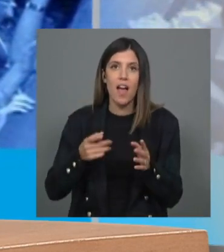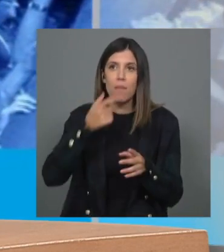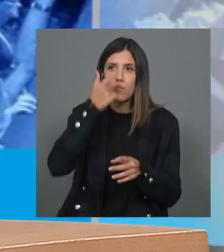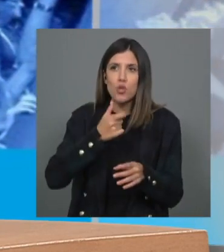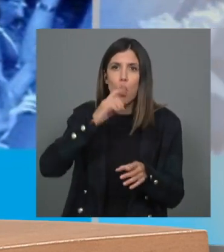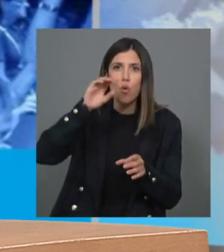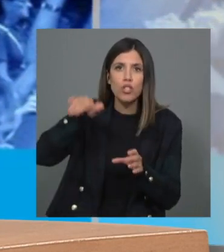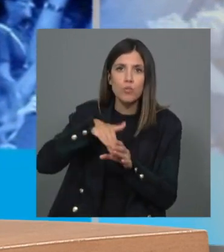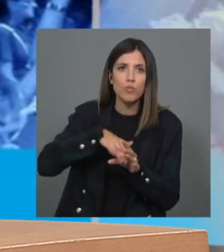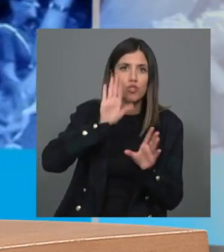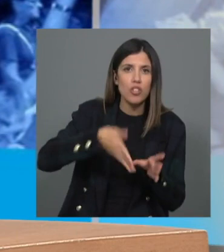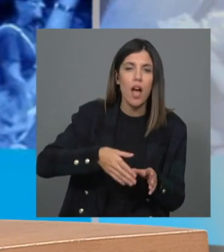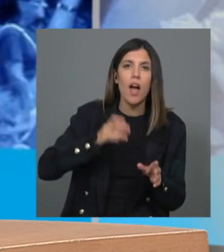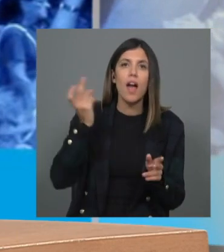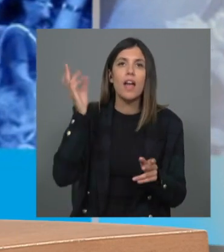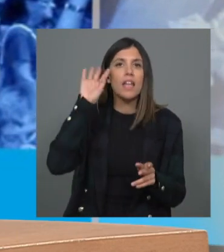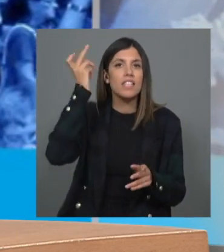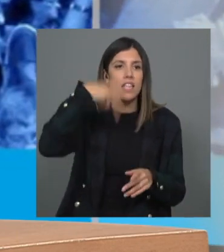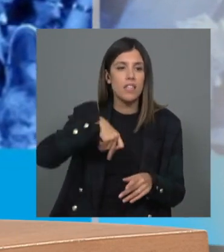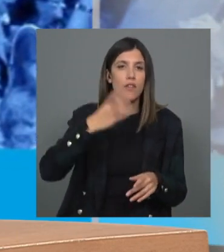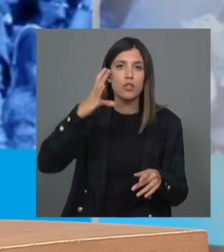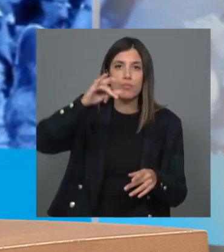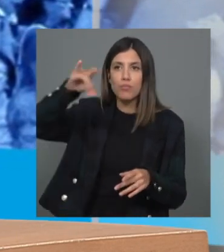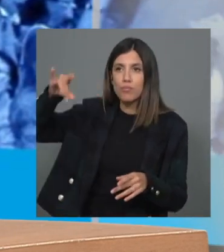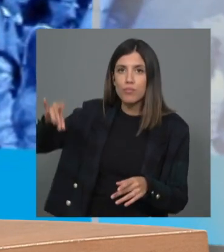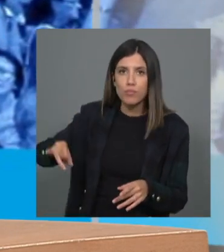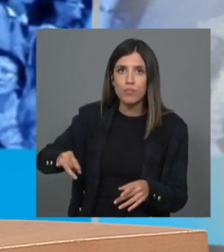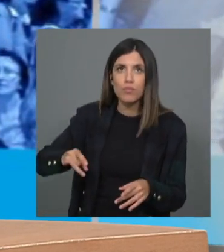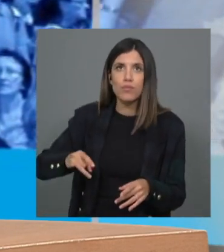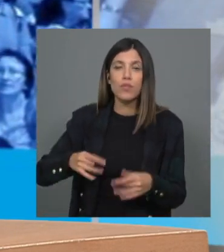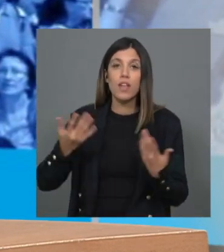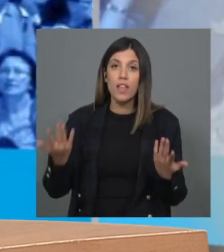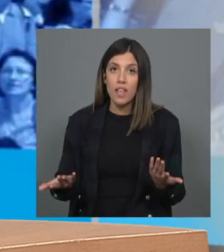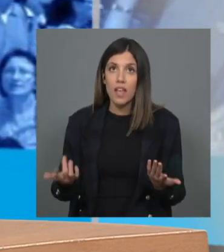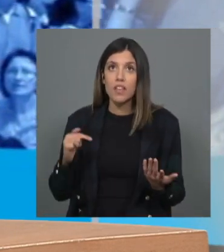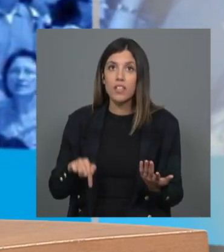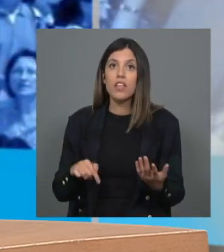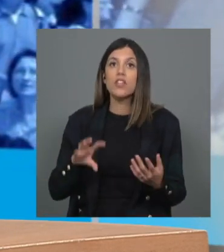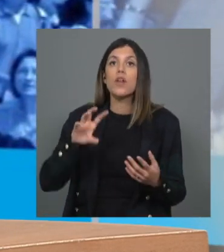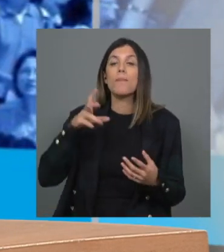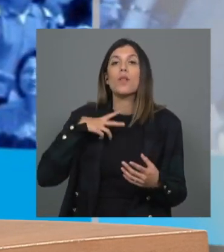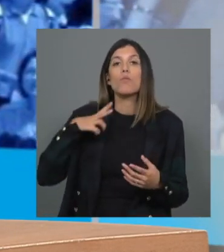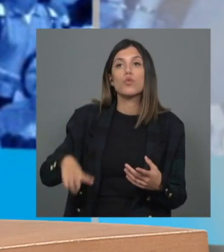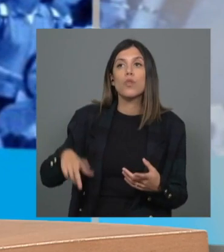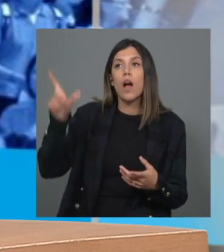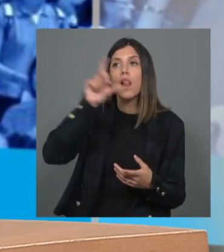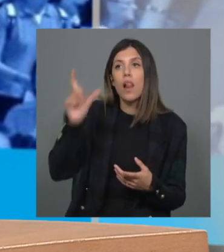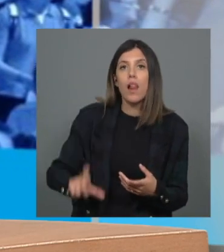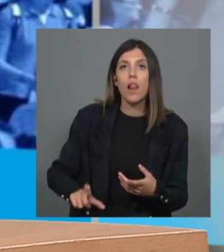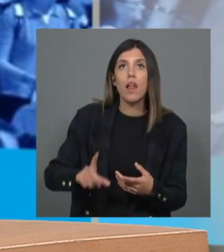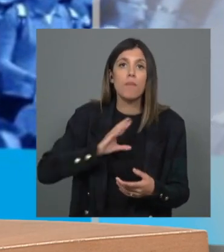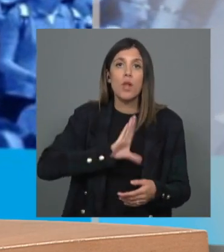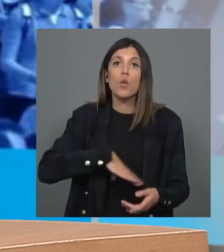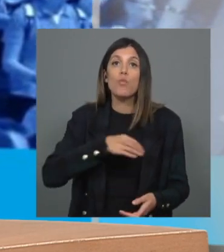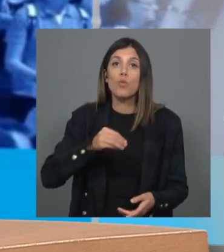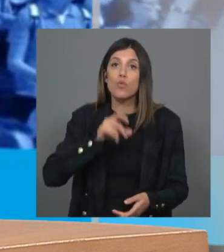acontecer pelo país todo. E esta é mais uma dessas iniciativas. Só que esta tem a particularidade de não ser pelo país todo, ser pelo mundo todo. De